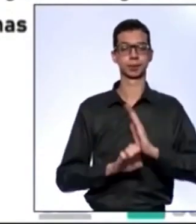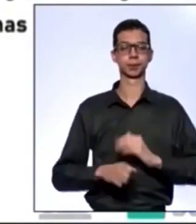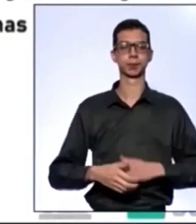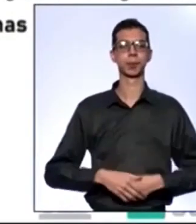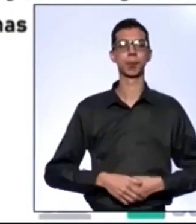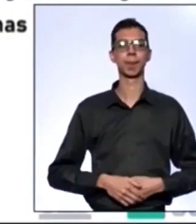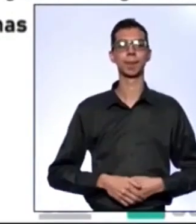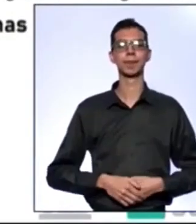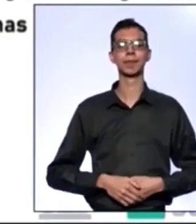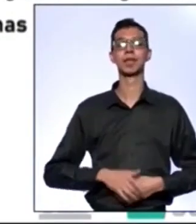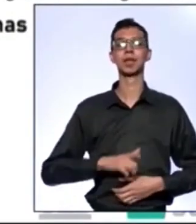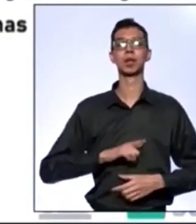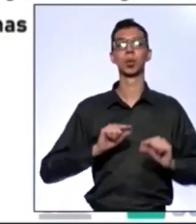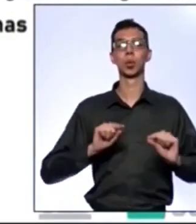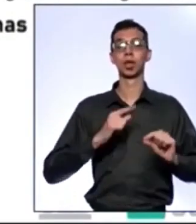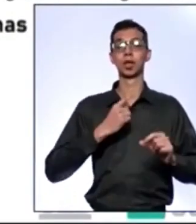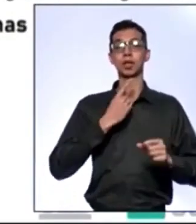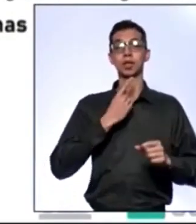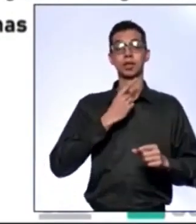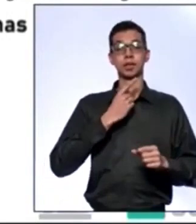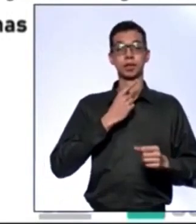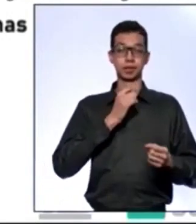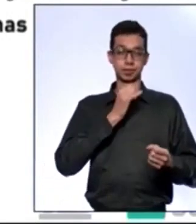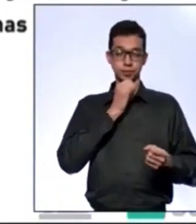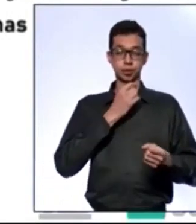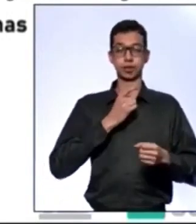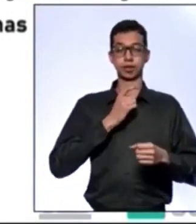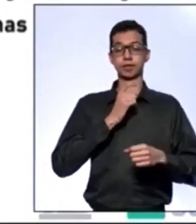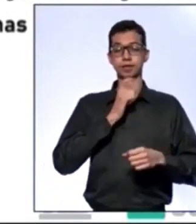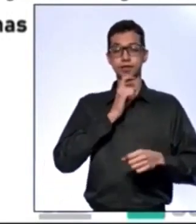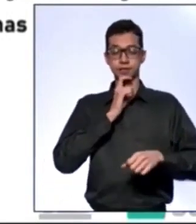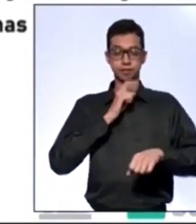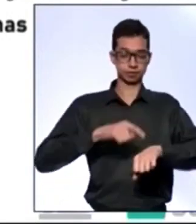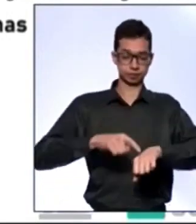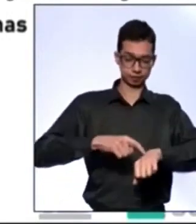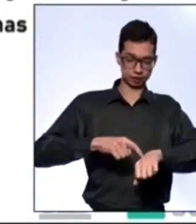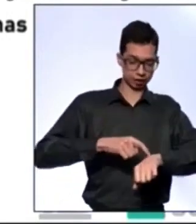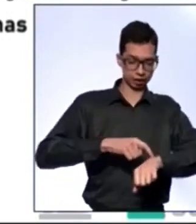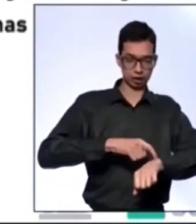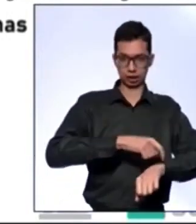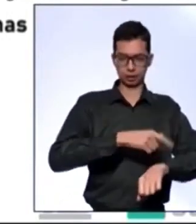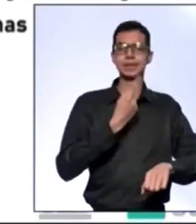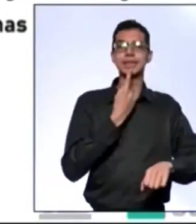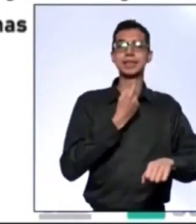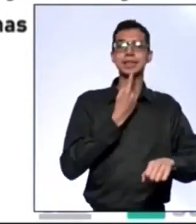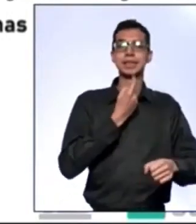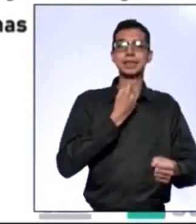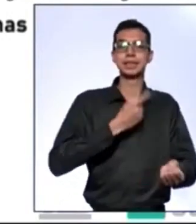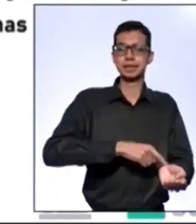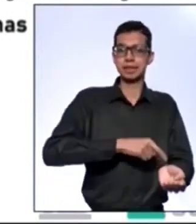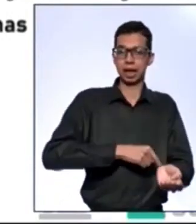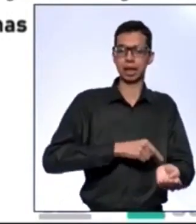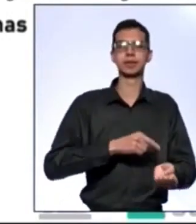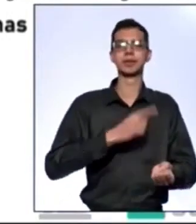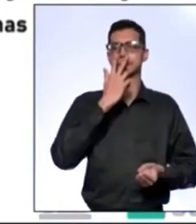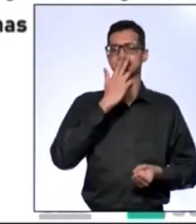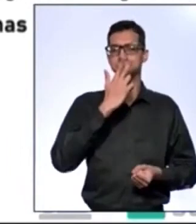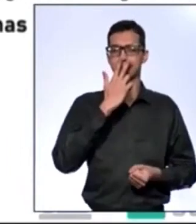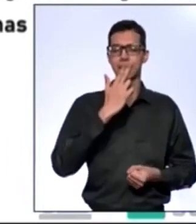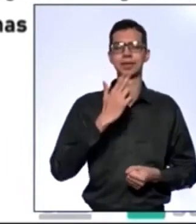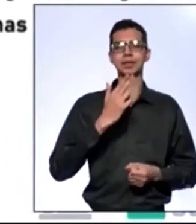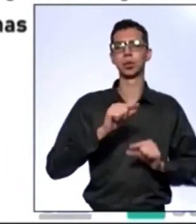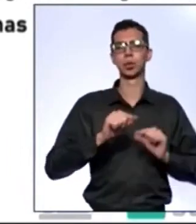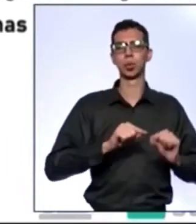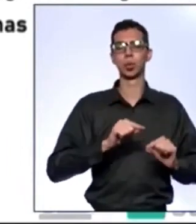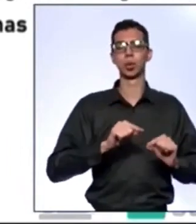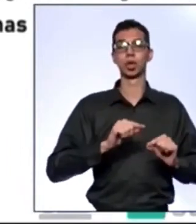sanguíneos em veias e artérias é um dos fatores responsáveis pela ocorrência de doenças cardiovasculares, como varizes,